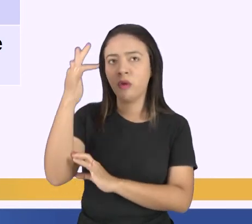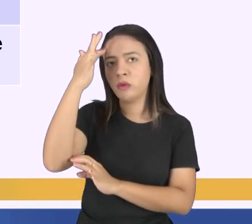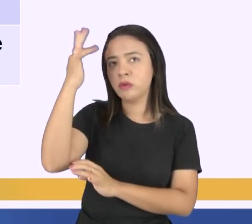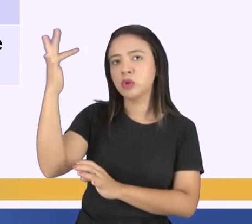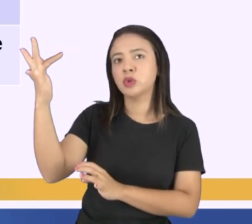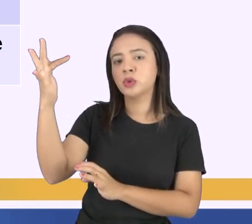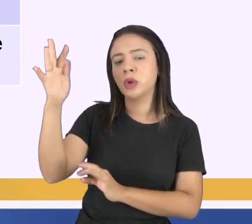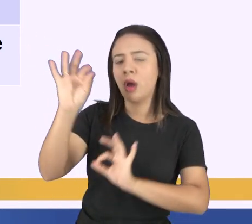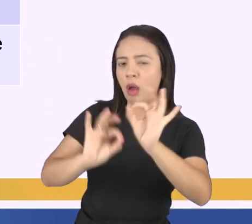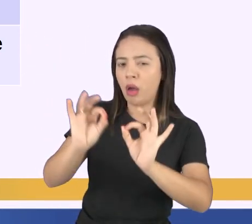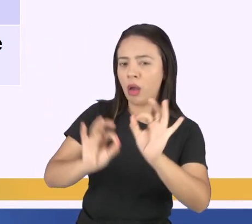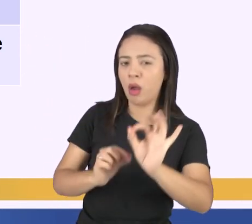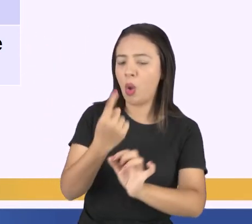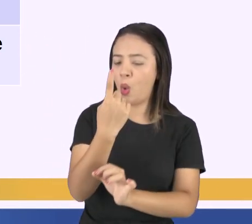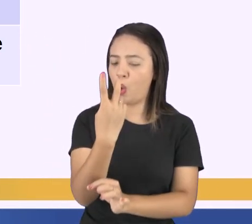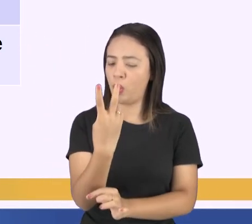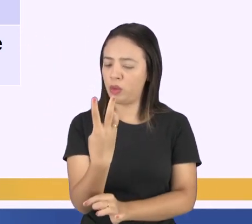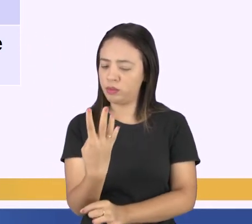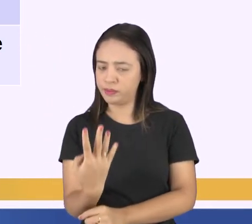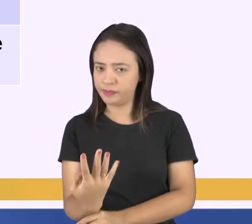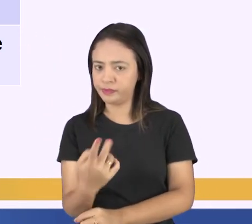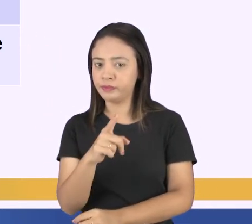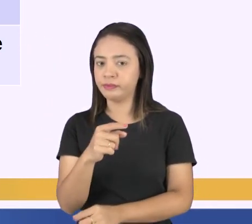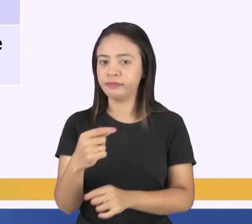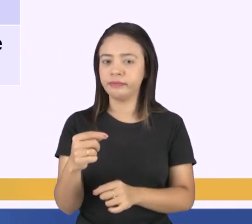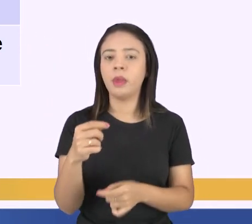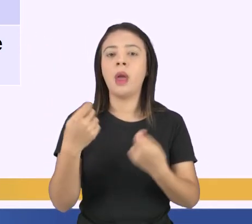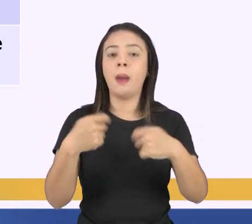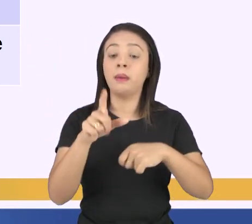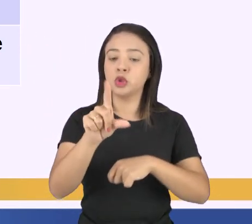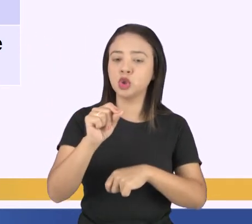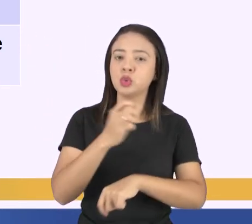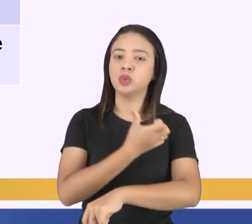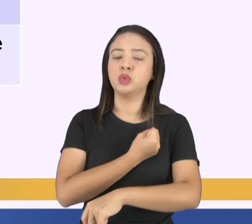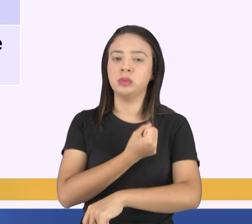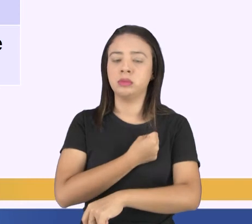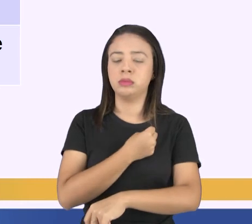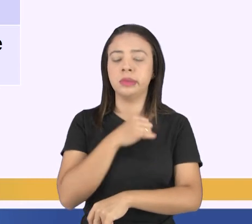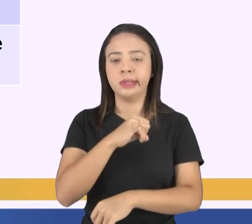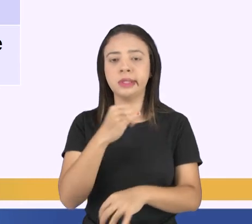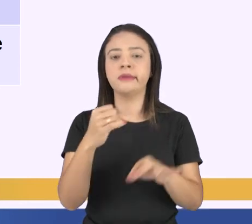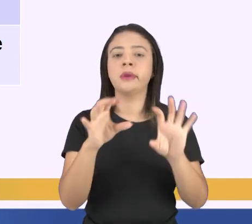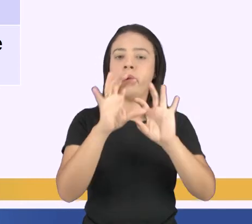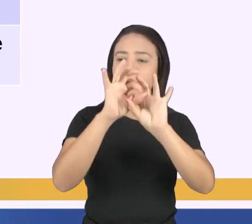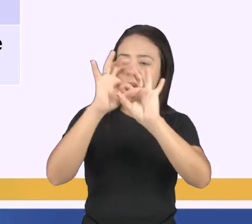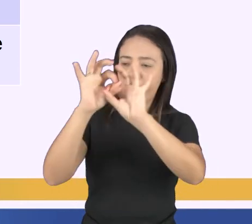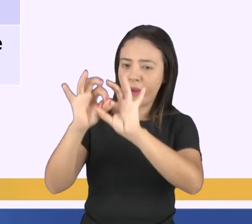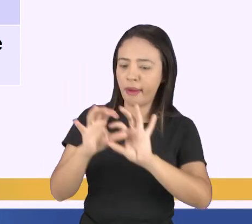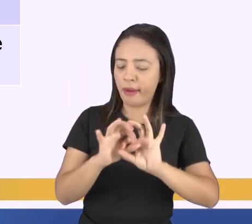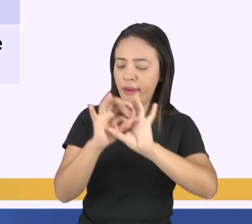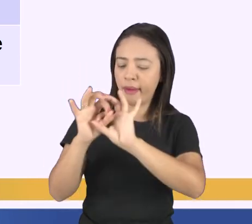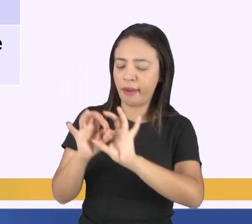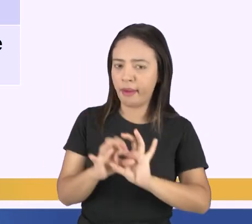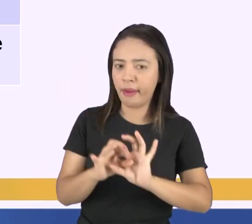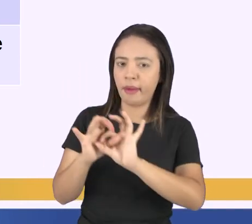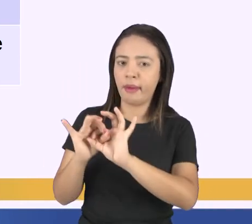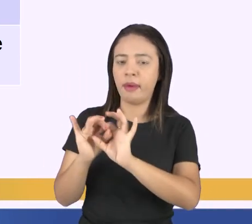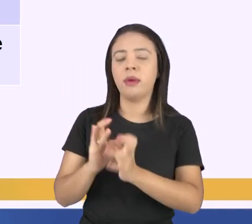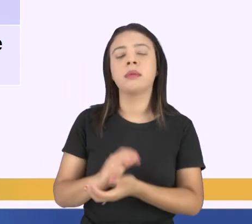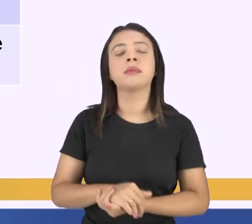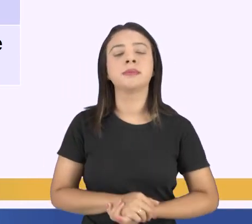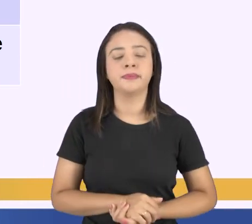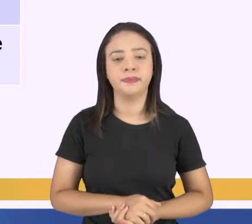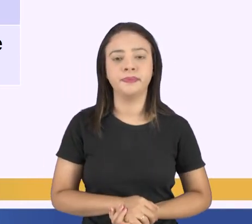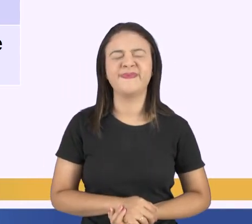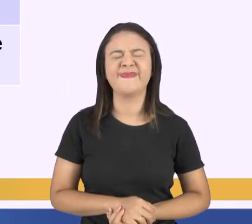4. Aí você vai colocar um desses números ali, conforme você vai associar, você vai fazer esse intercâmbio aí